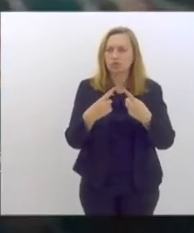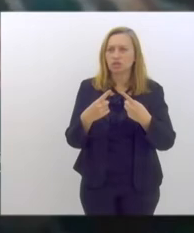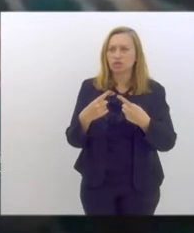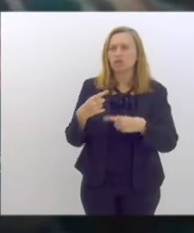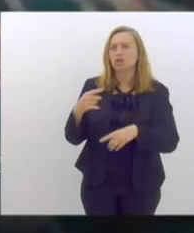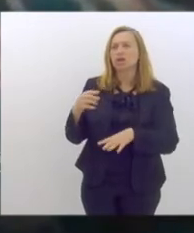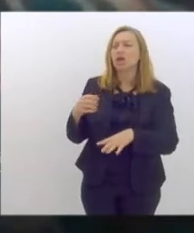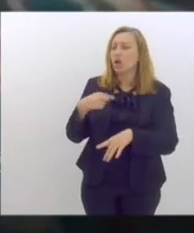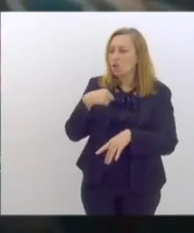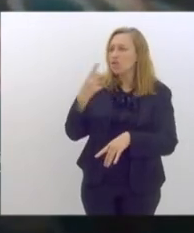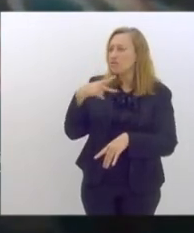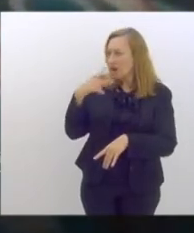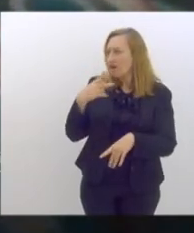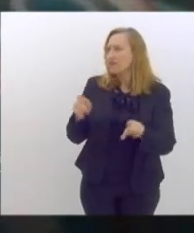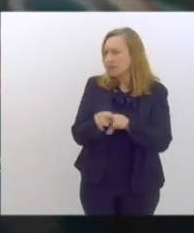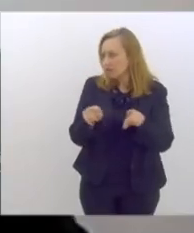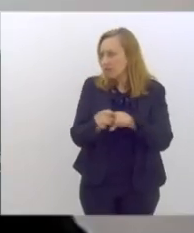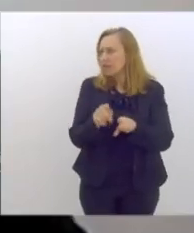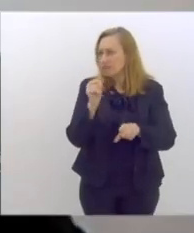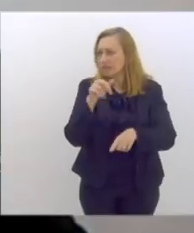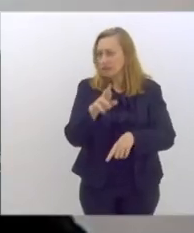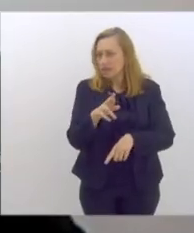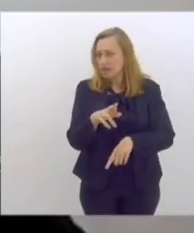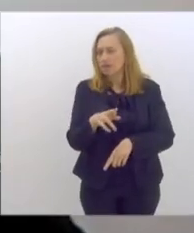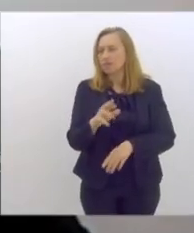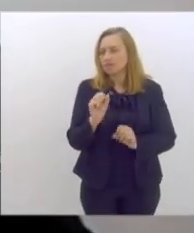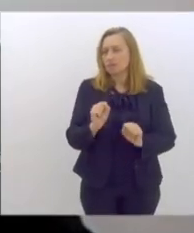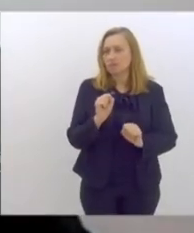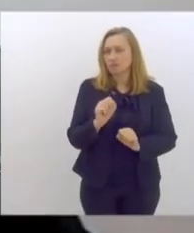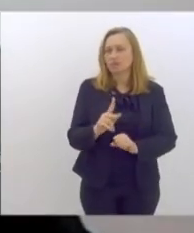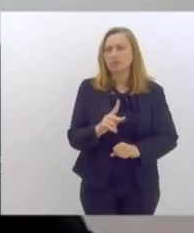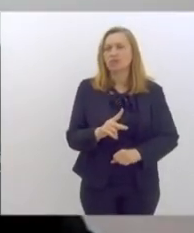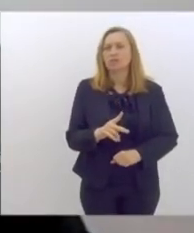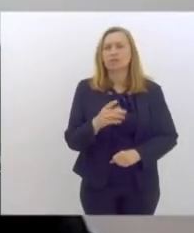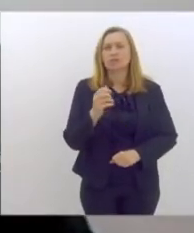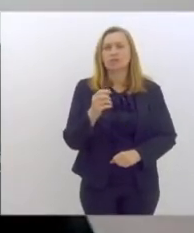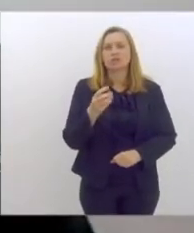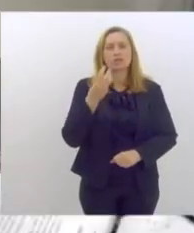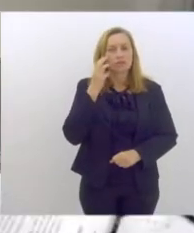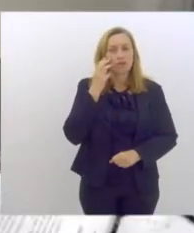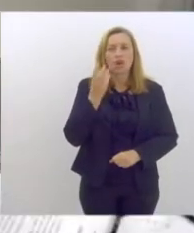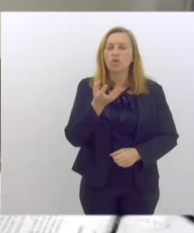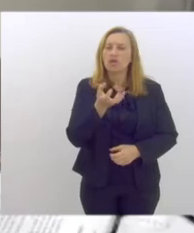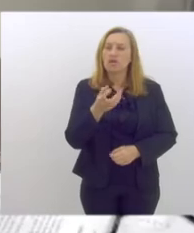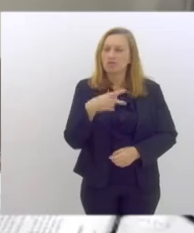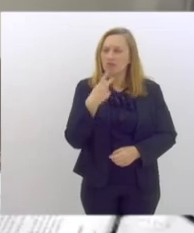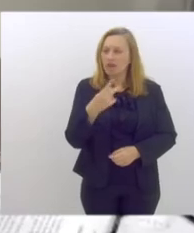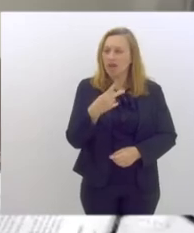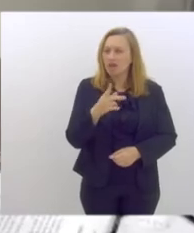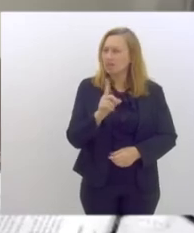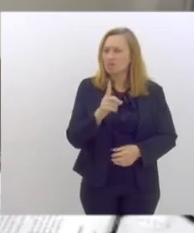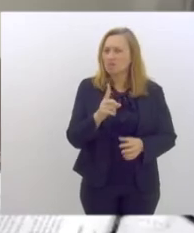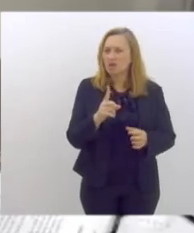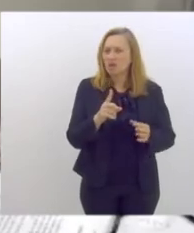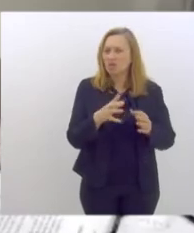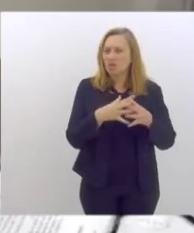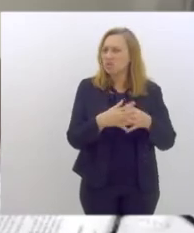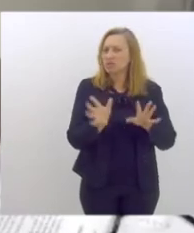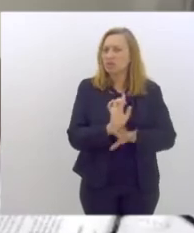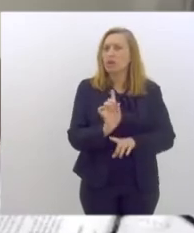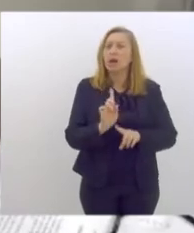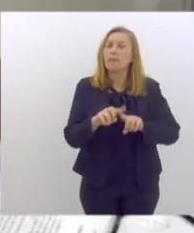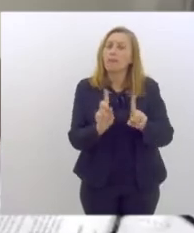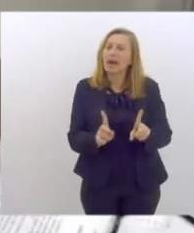salvar também bacellar waldeck Mamãe eu queria só fazer uma ponderação para mim não é um cavalo de batalha